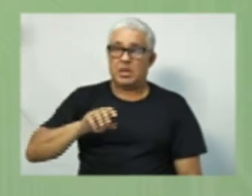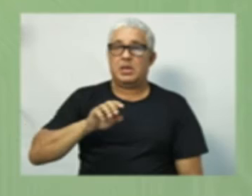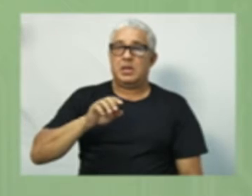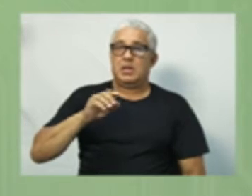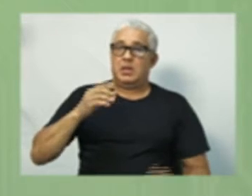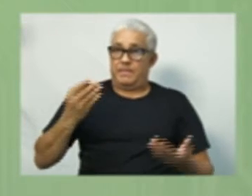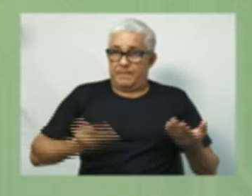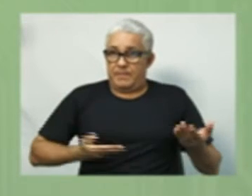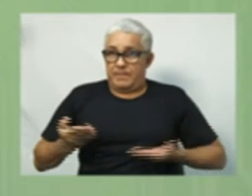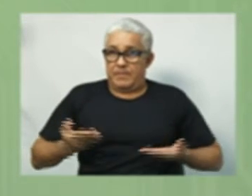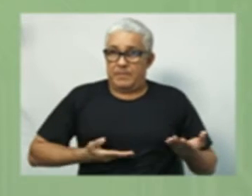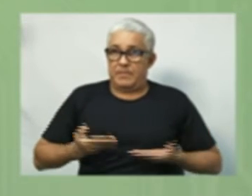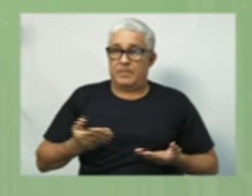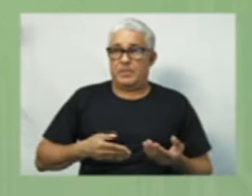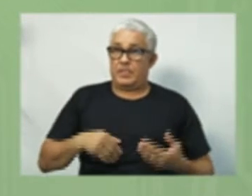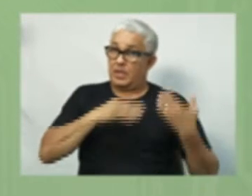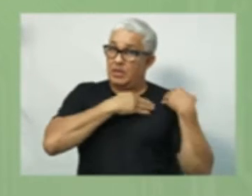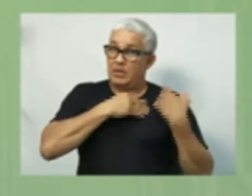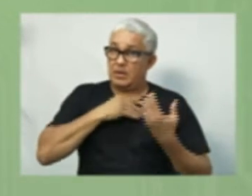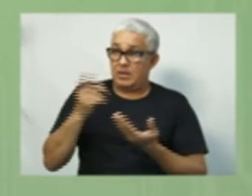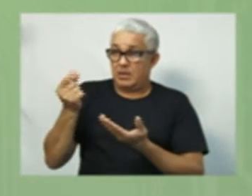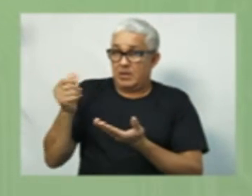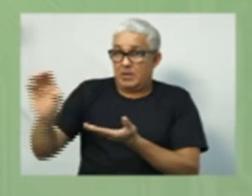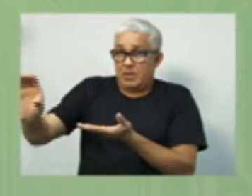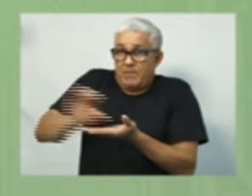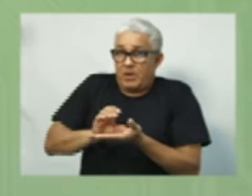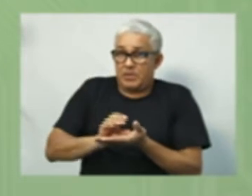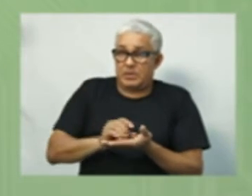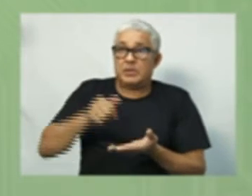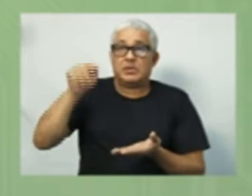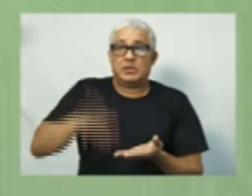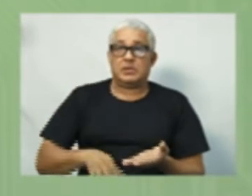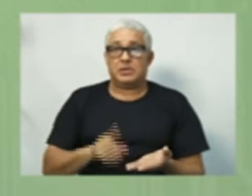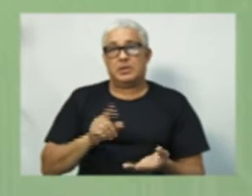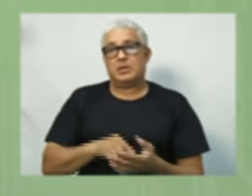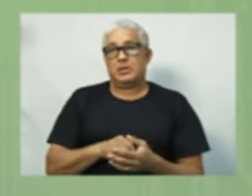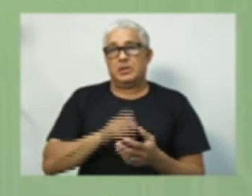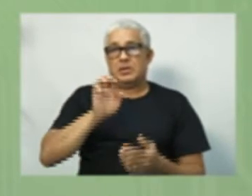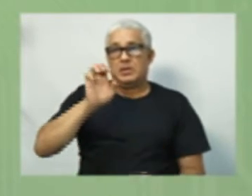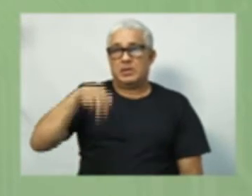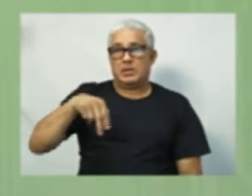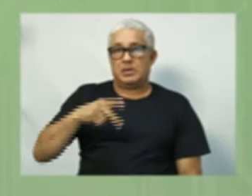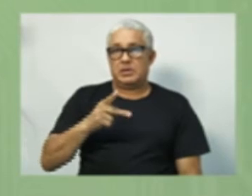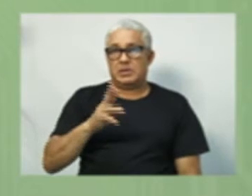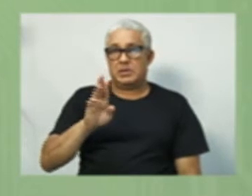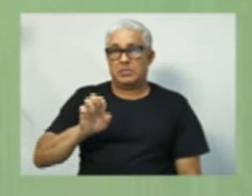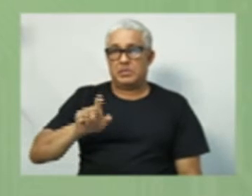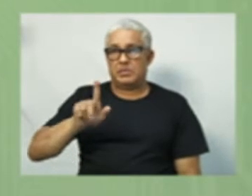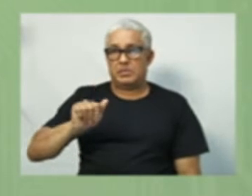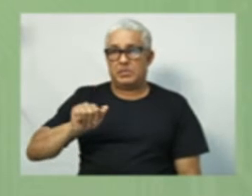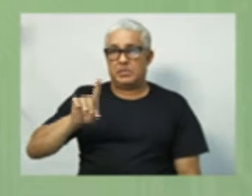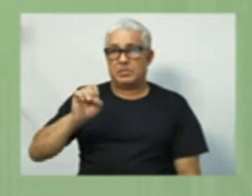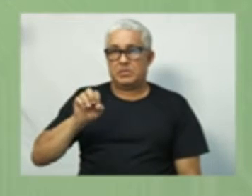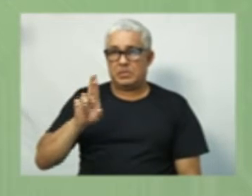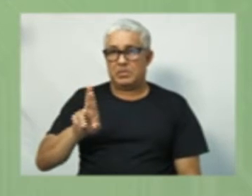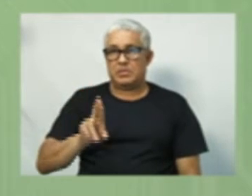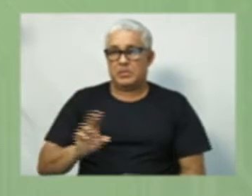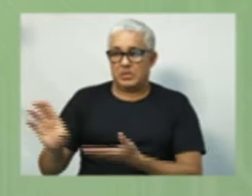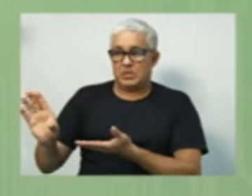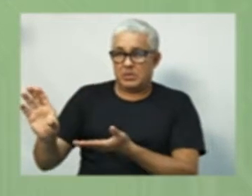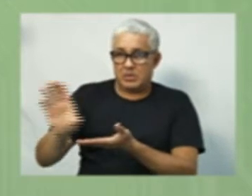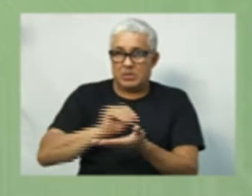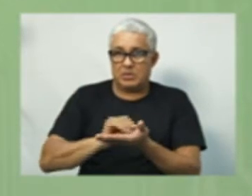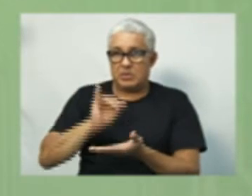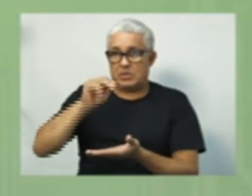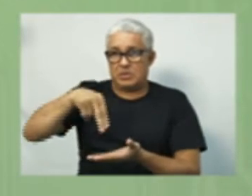para recolher é quem? É essa pessoa aqui, que é o empregador que recolhe o INSS e passa para o governo federal.